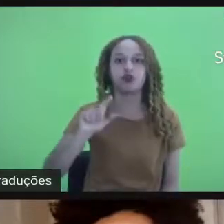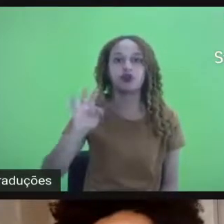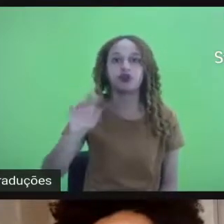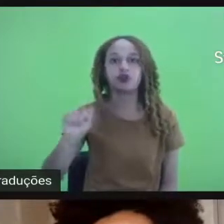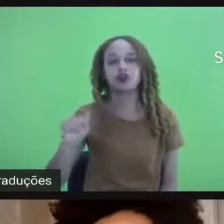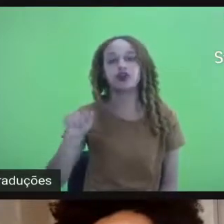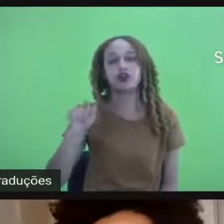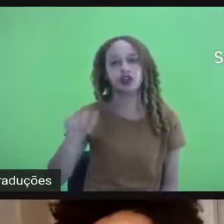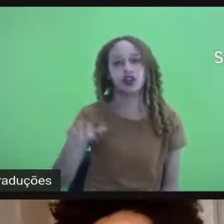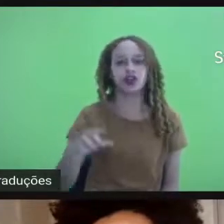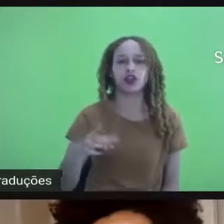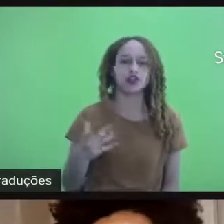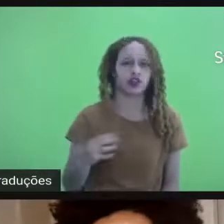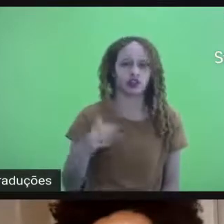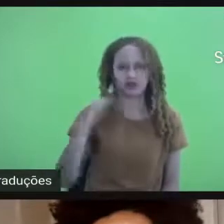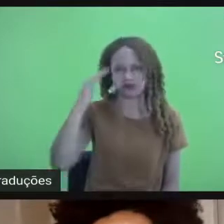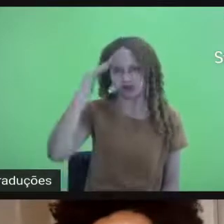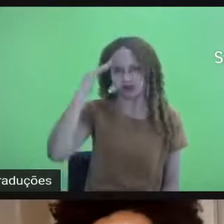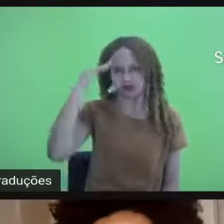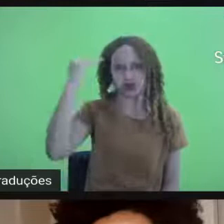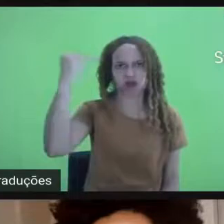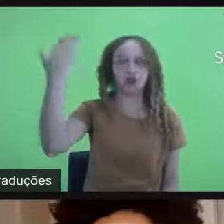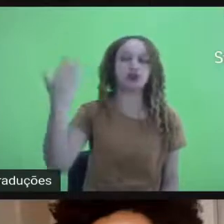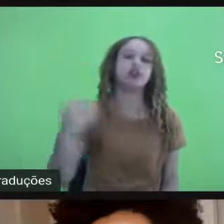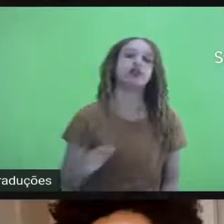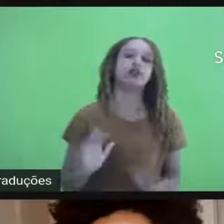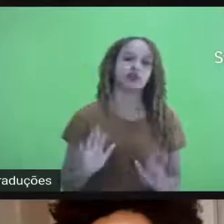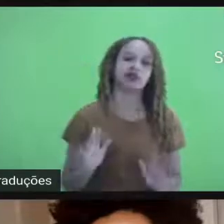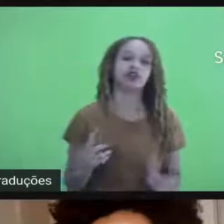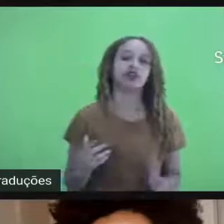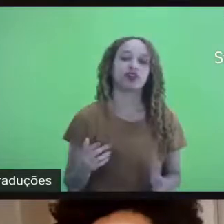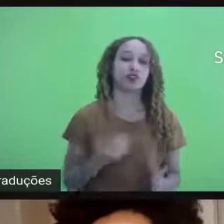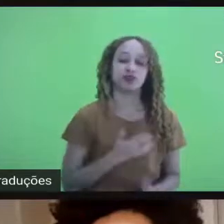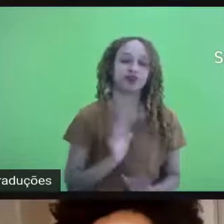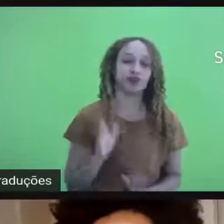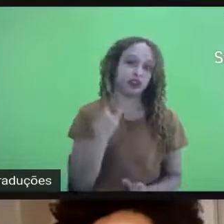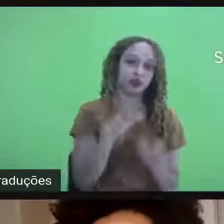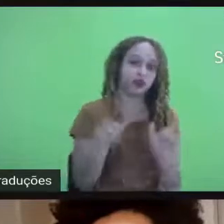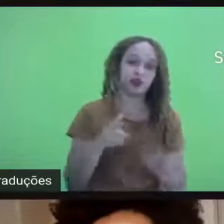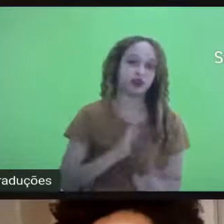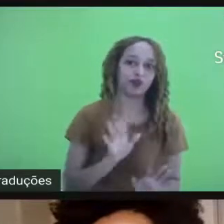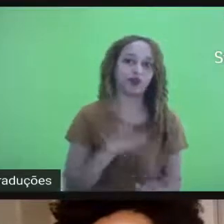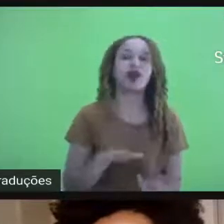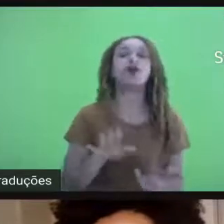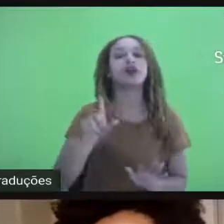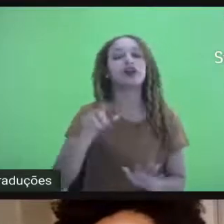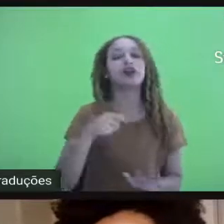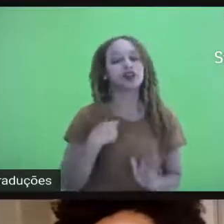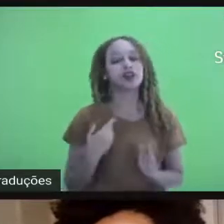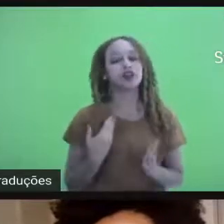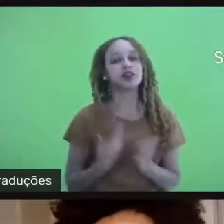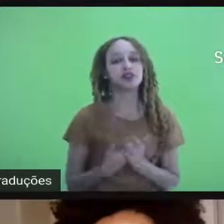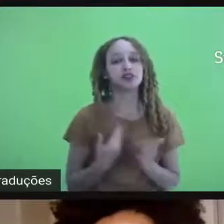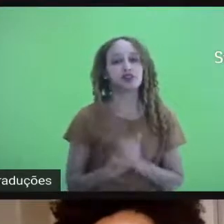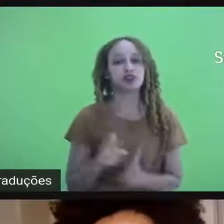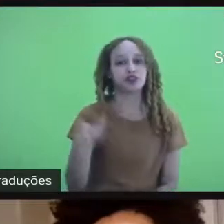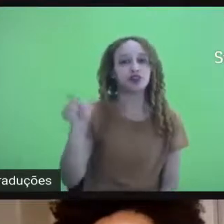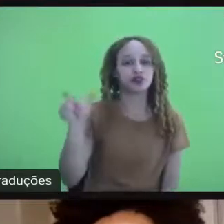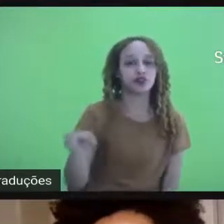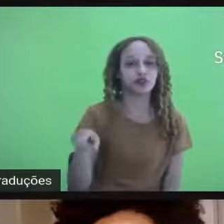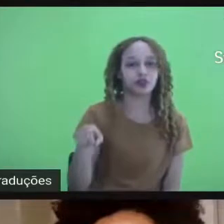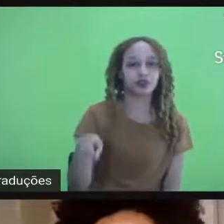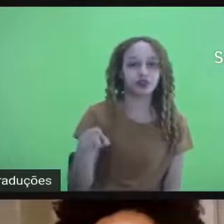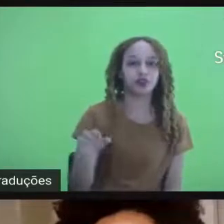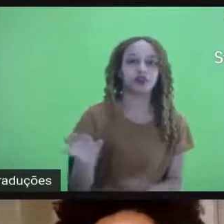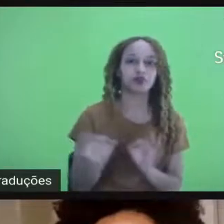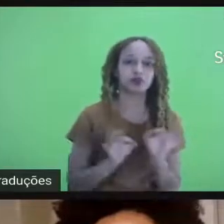veterano da arquitetura, urbanismo, da USP e tal, que é um pouco polêmico, muita gente não gosta dele, mas eu lembro de ter uma aula com ele na própria subprefeitura sobre